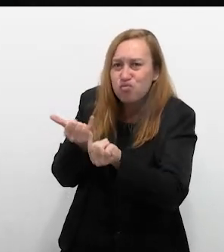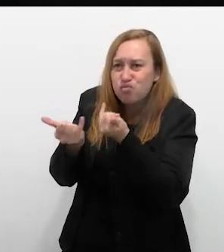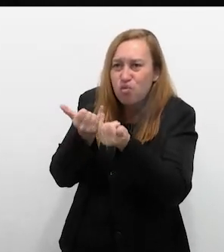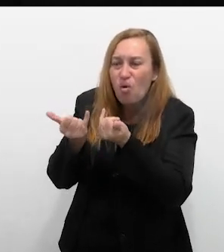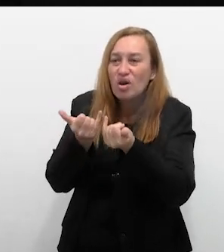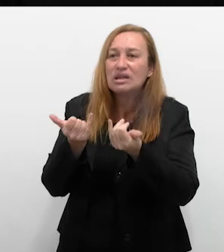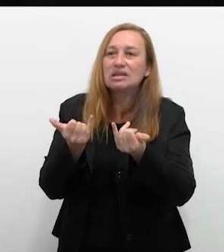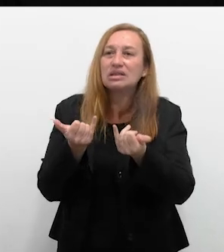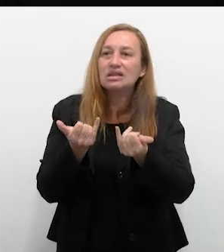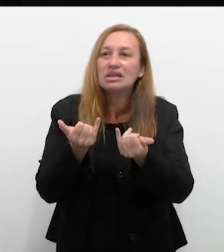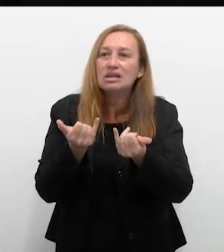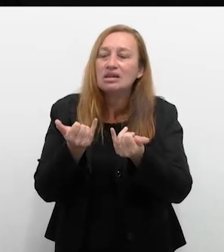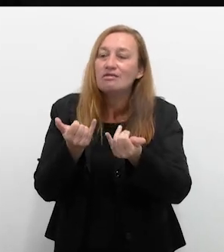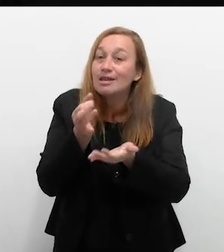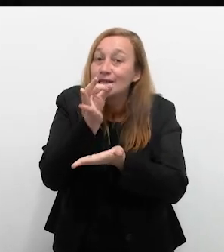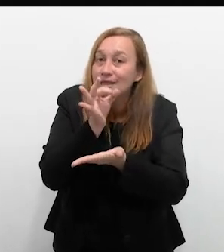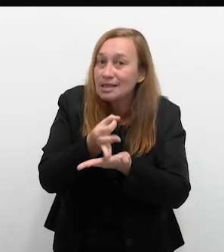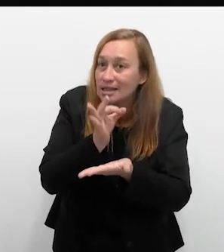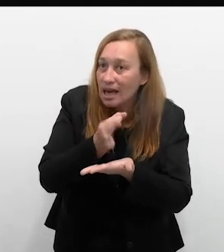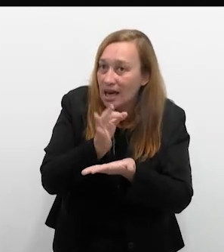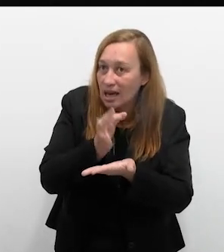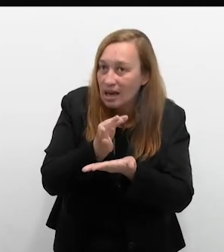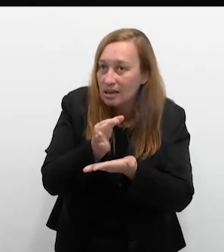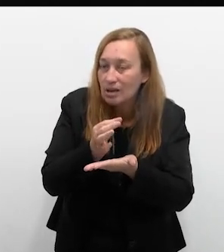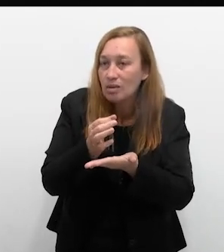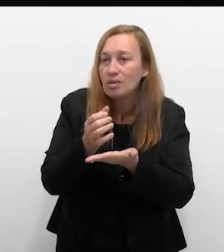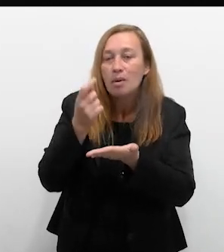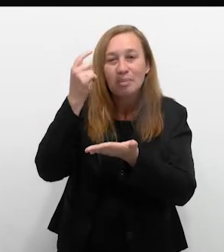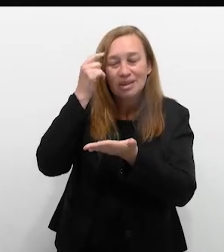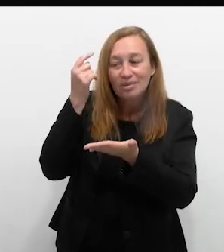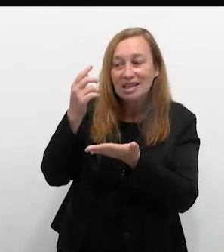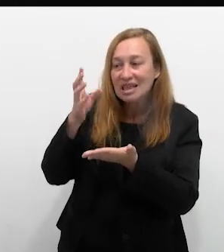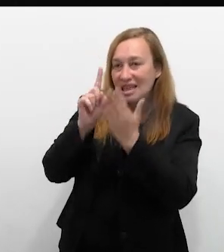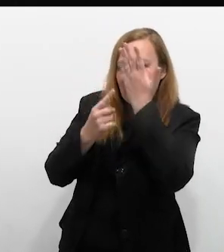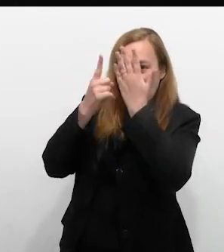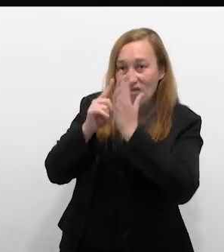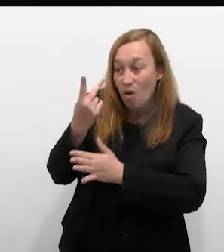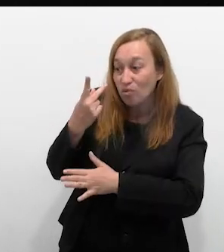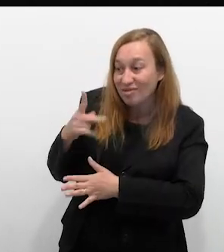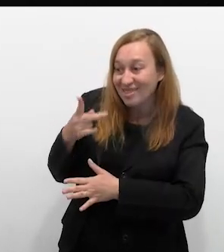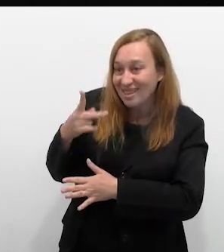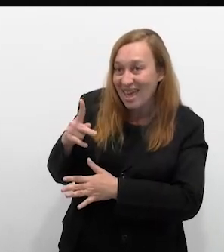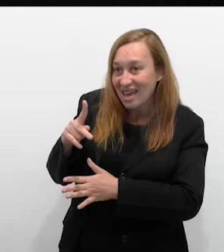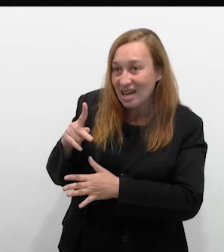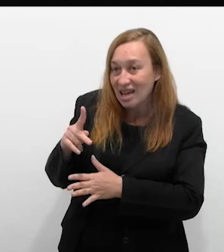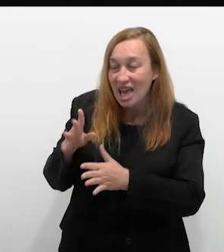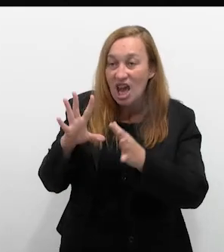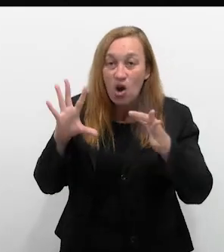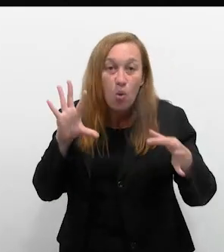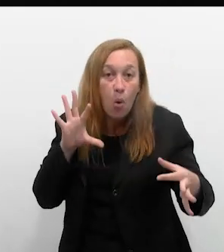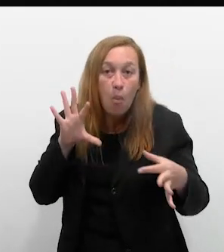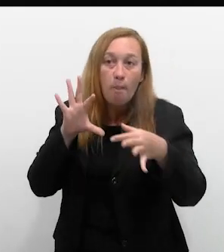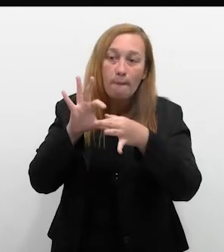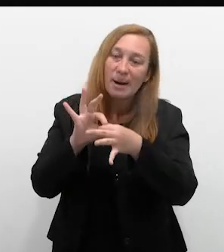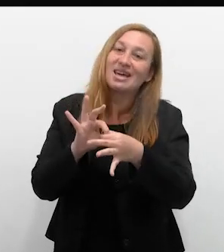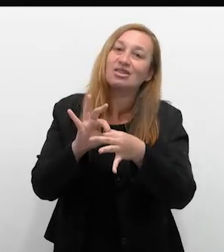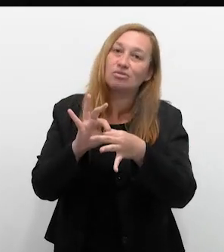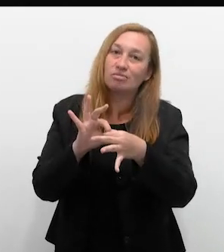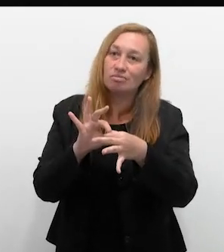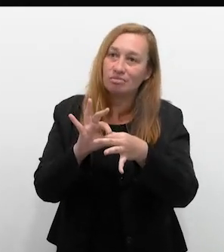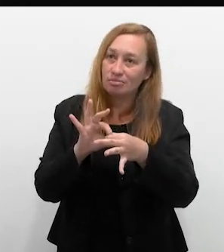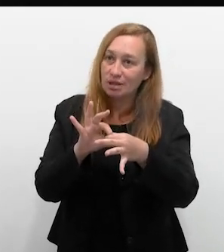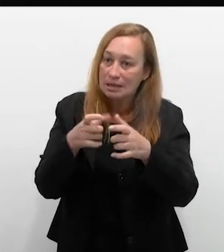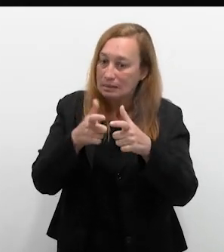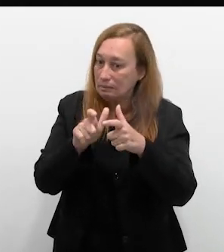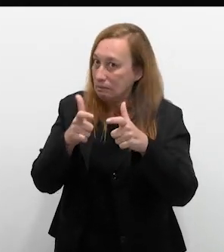das informações, fica muito nítido que o raciocínio de carnaval dela é muito completo